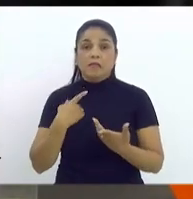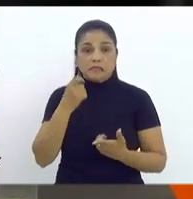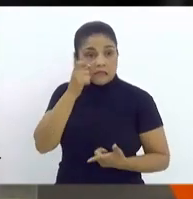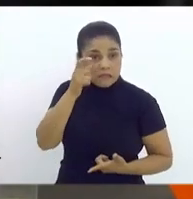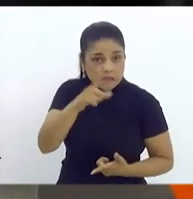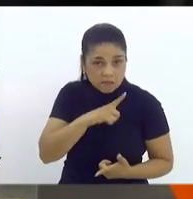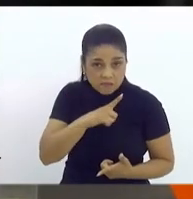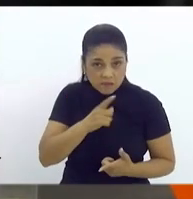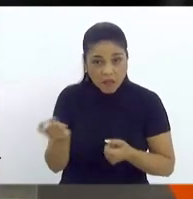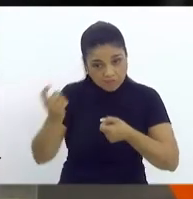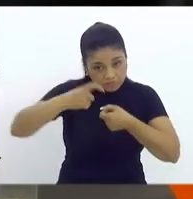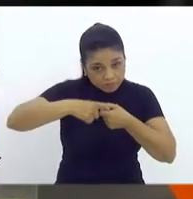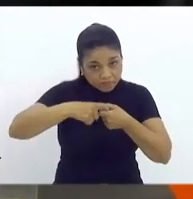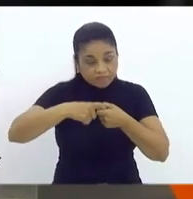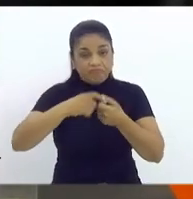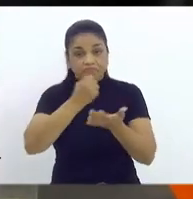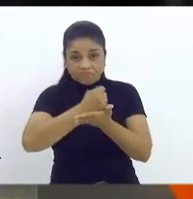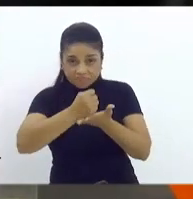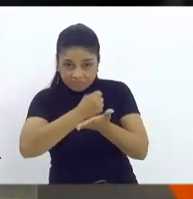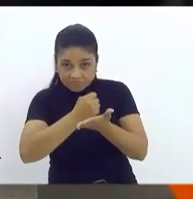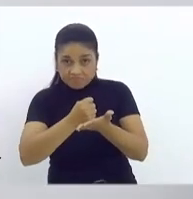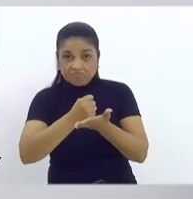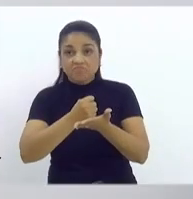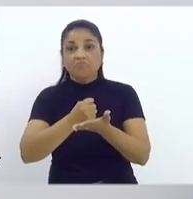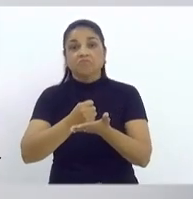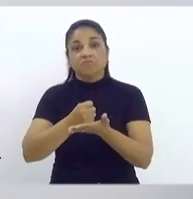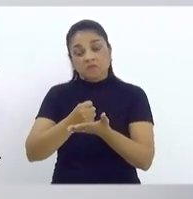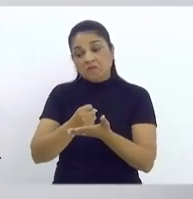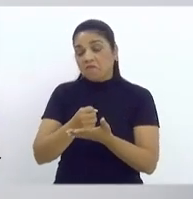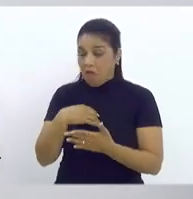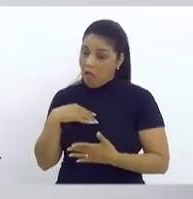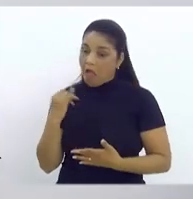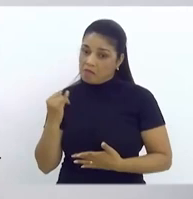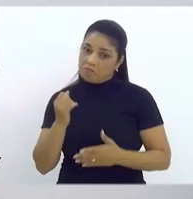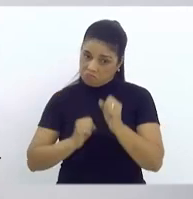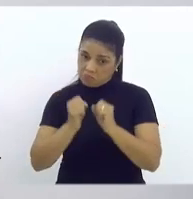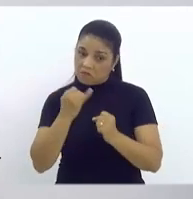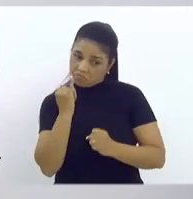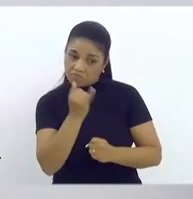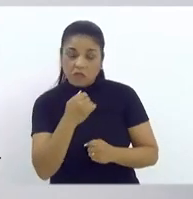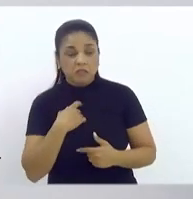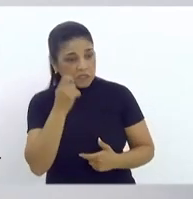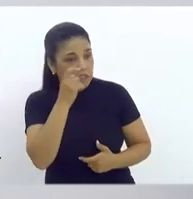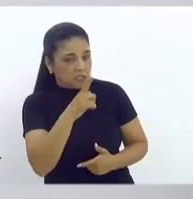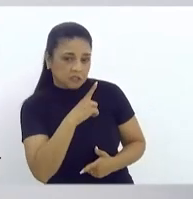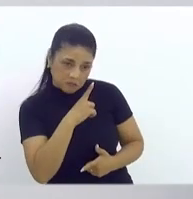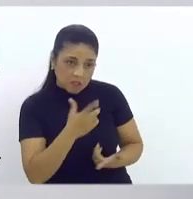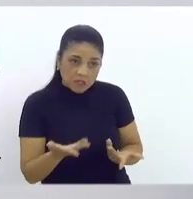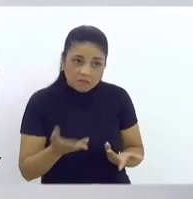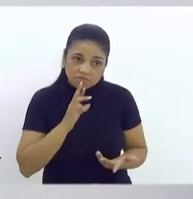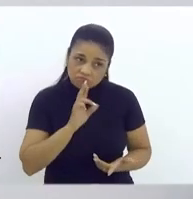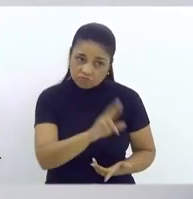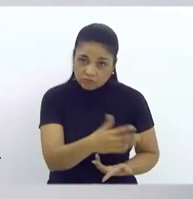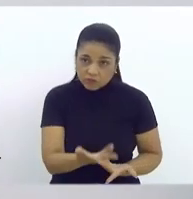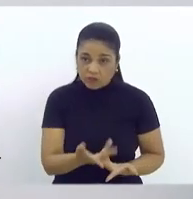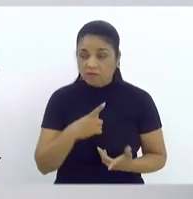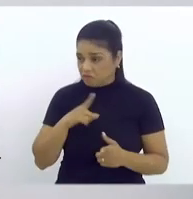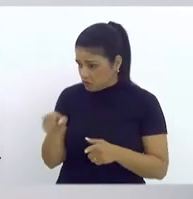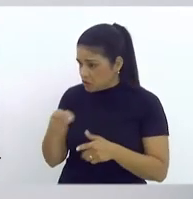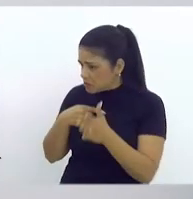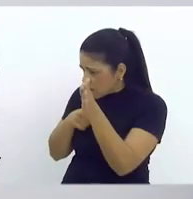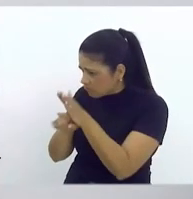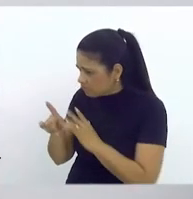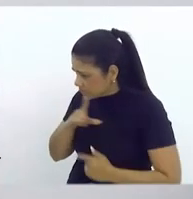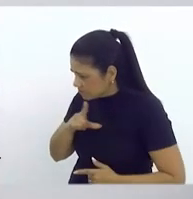renovar a concessão, provavelmente a Natuz vai informar que tem interesse em renovar. Então, a minha primeira pergunta é se você já tem essa definição e